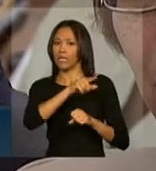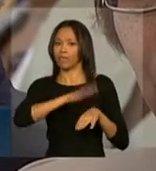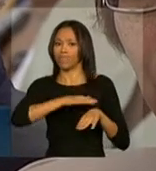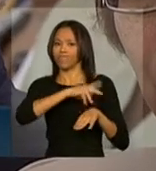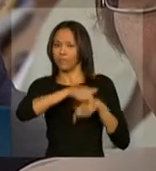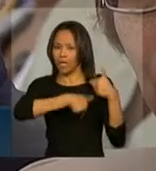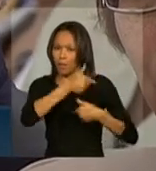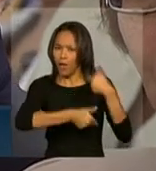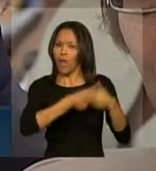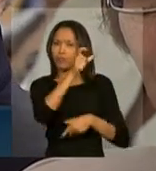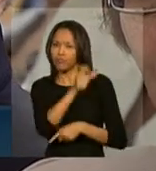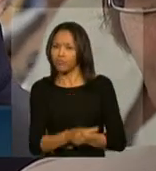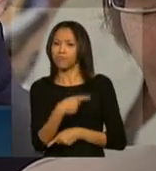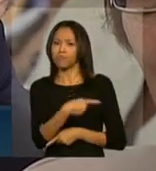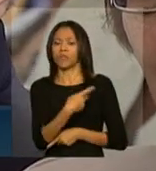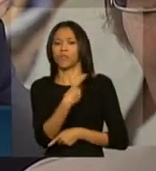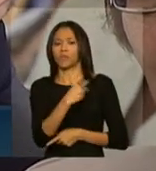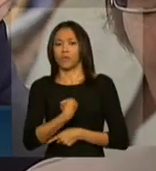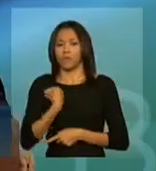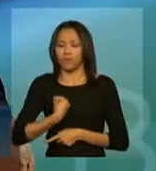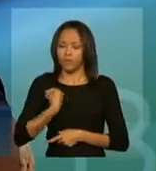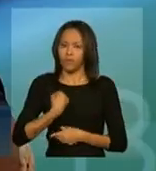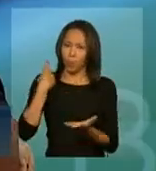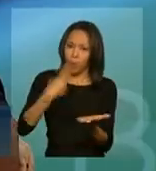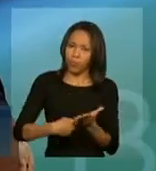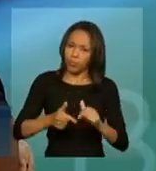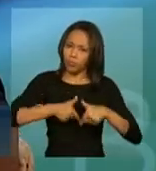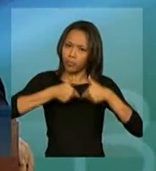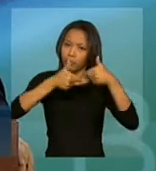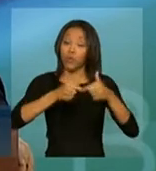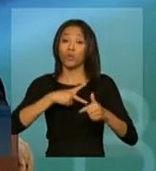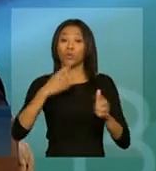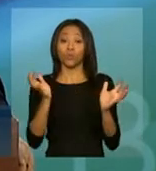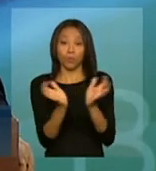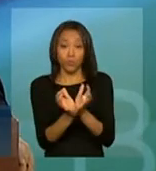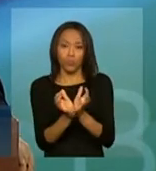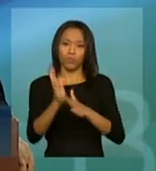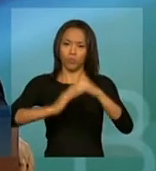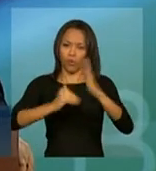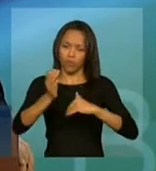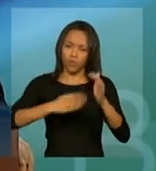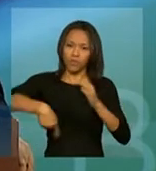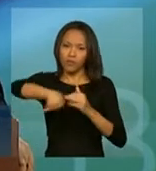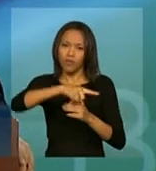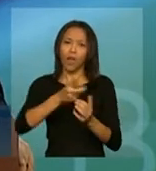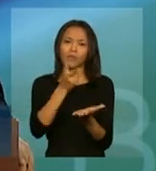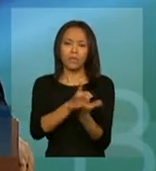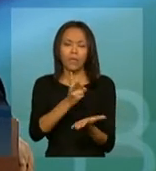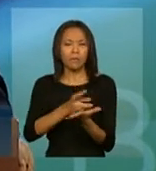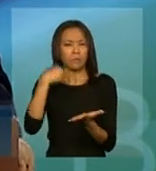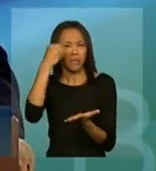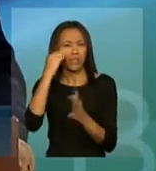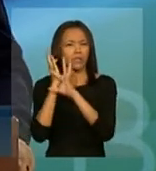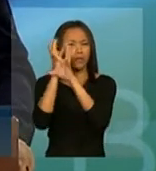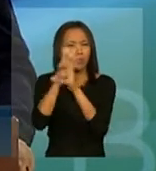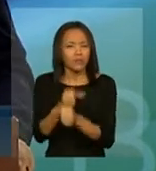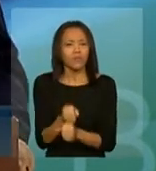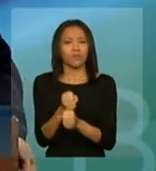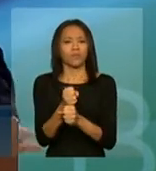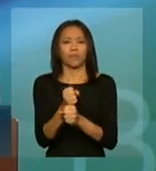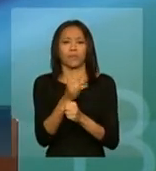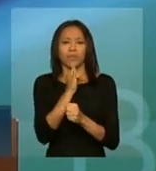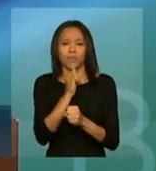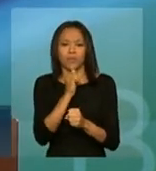e imensa dedicação à vida pública, que junto com a sua equipe, com pessoas com grande experiência e vivência, como o